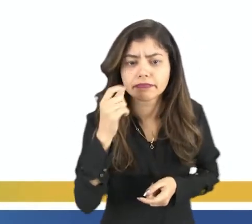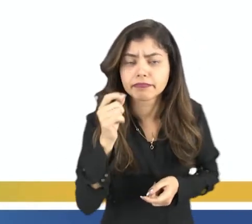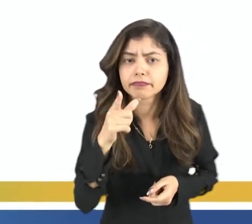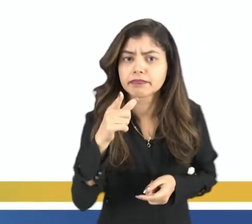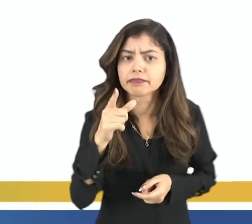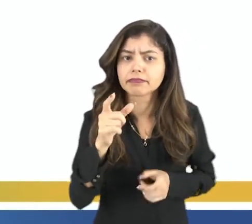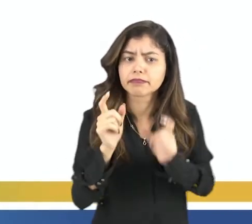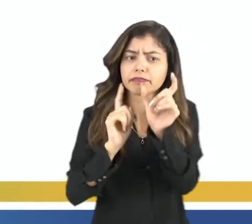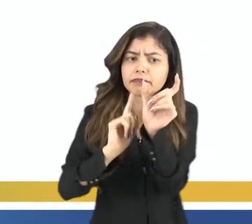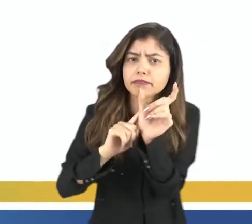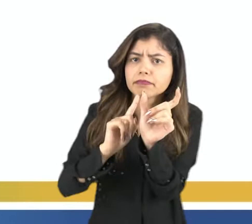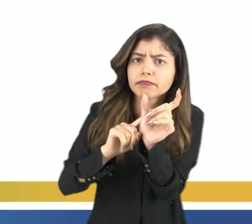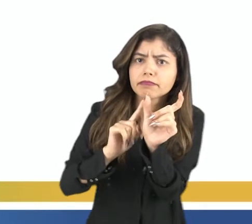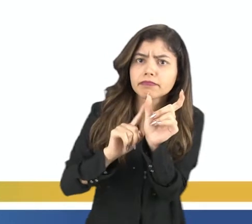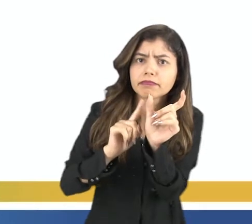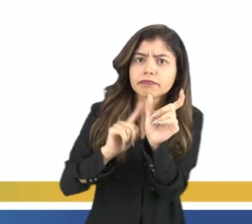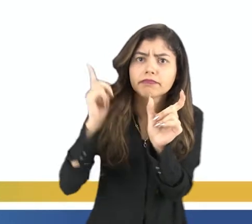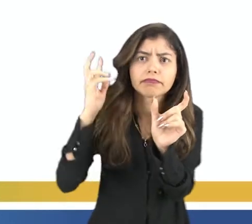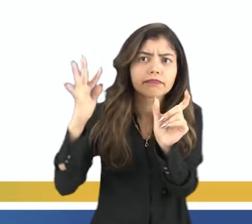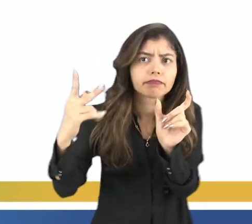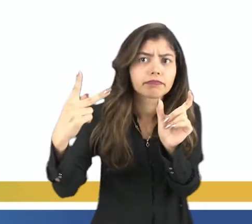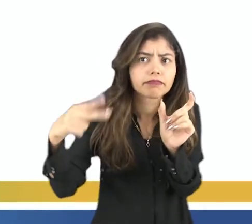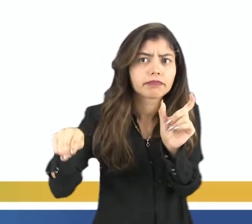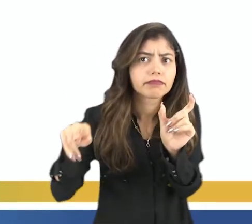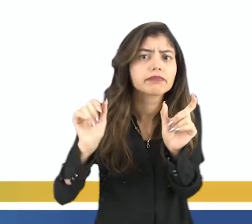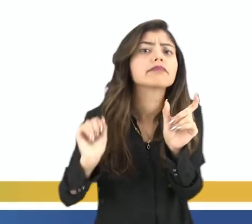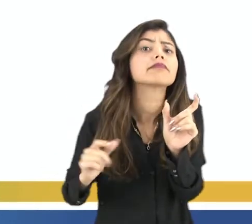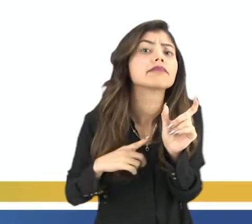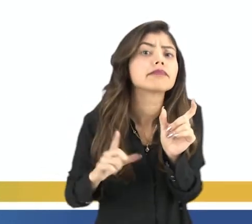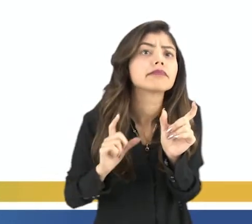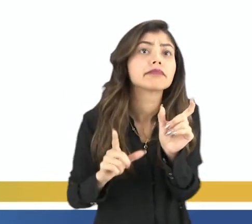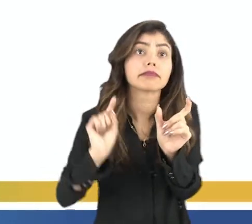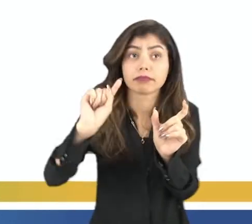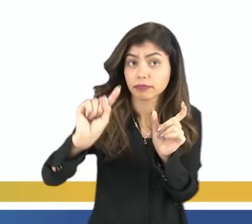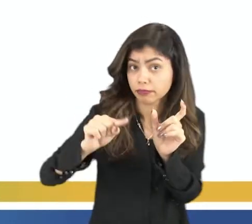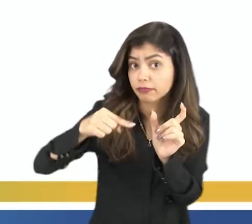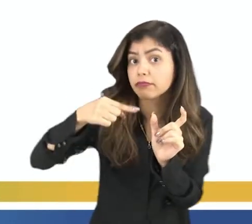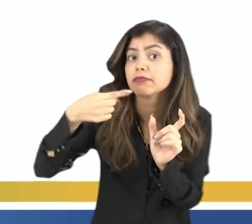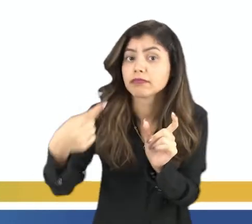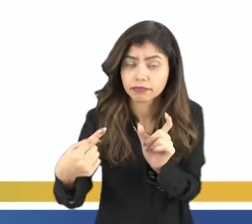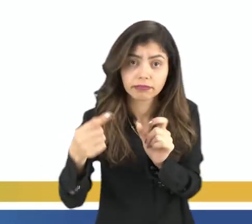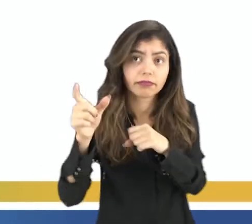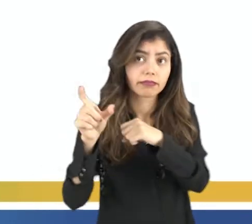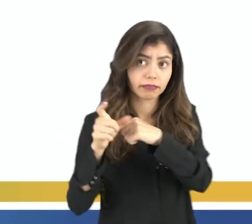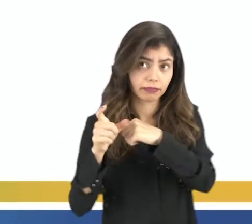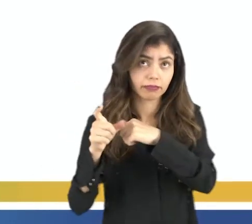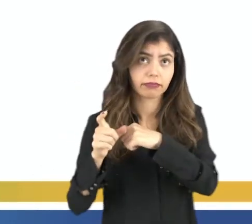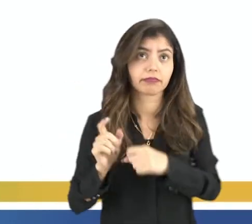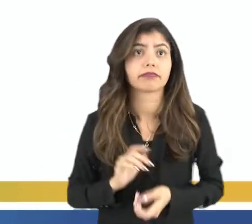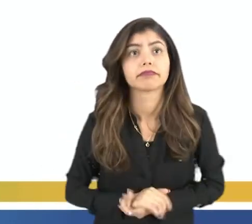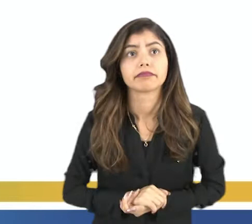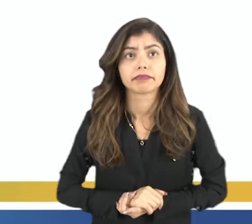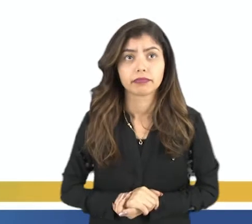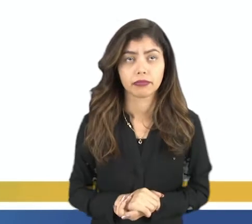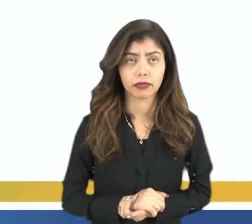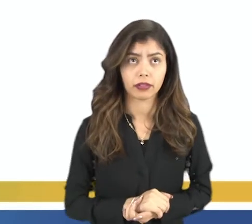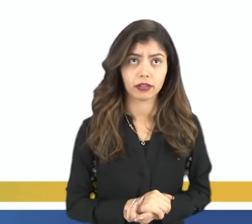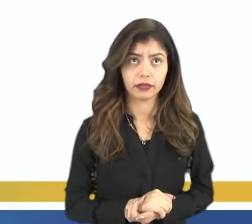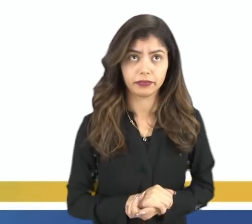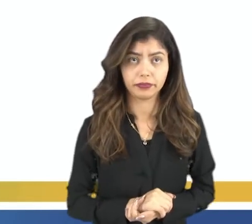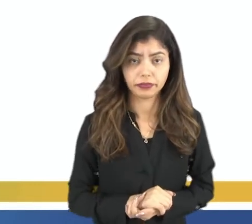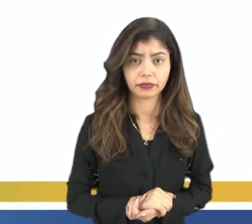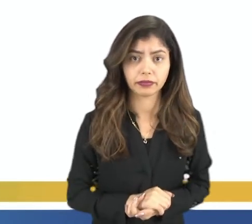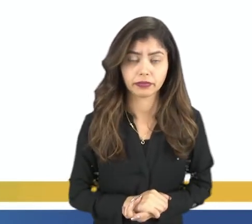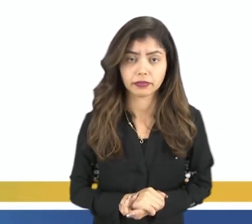a posição desse pronome reflexivo. Ele está logo após o sujeito. Olha isso aqui.